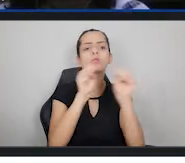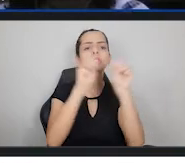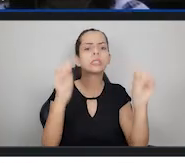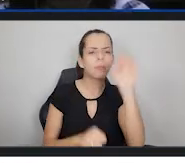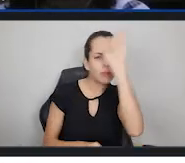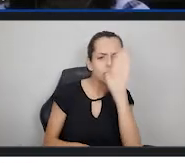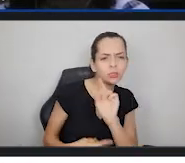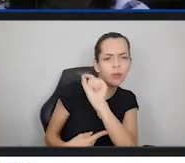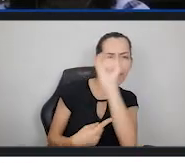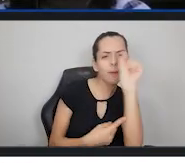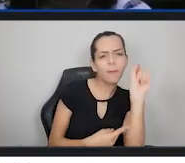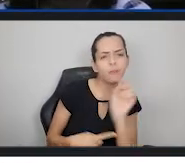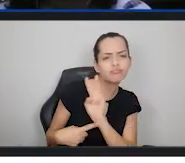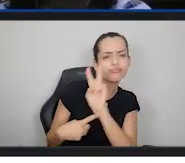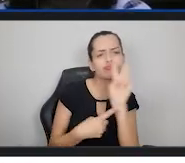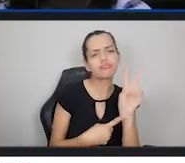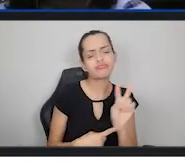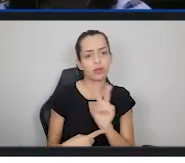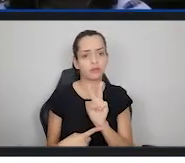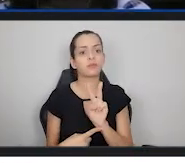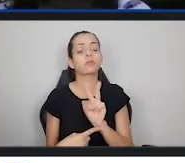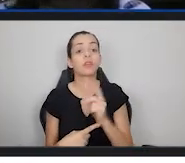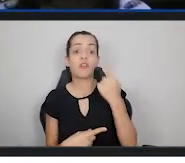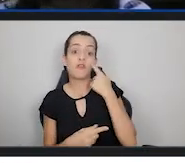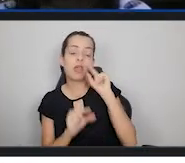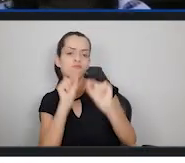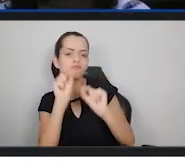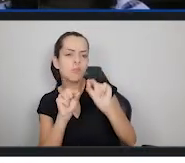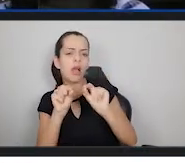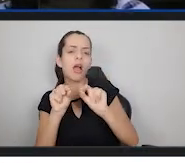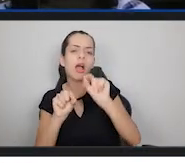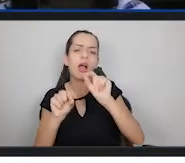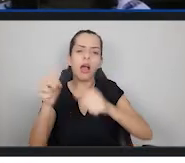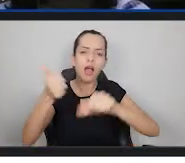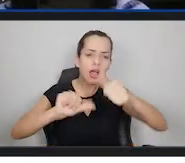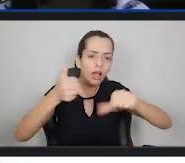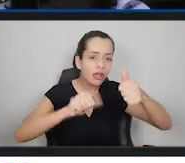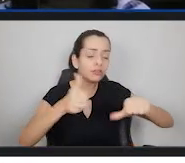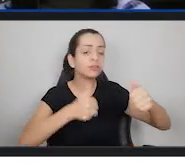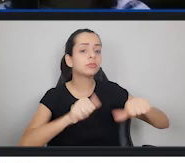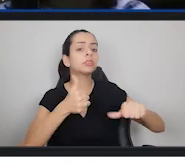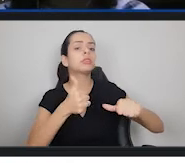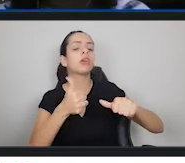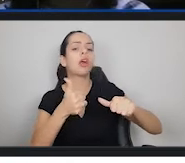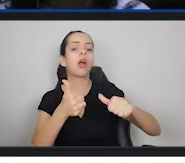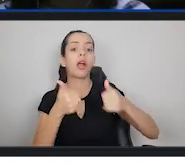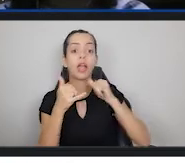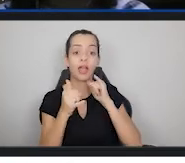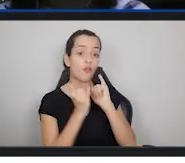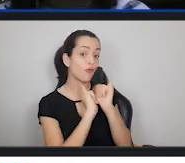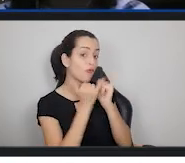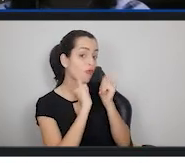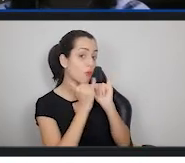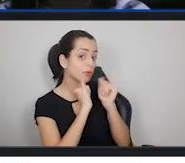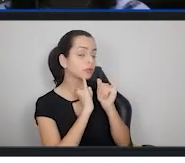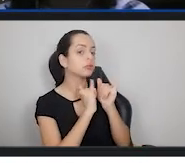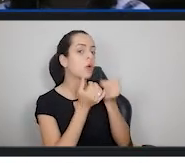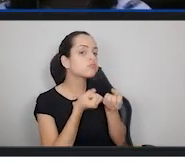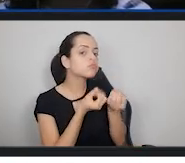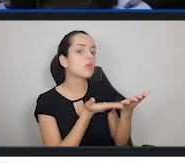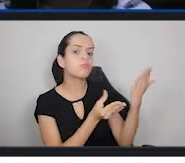nosso sistema, tá? E mune de informações o Ministério de Minas e Energia também, tá,